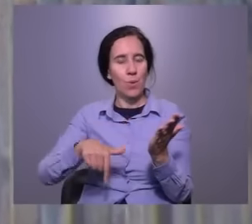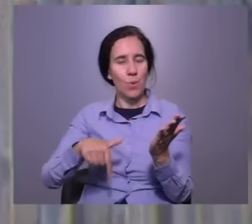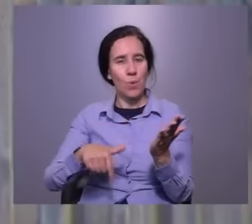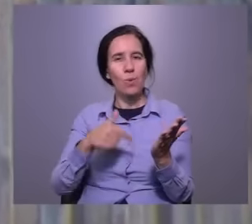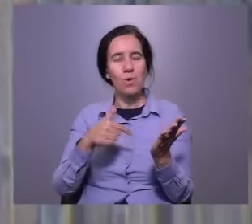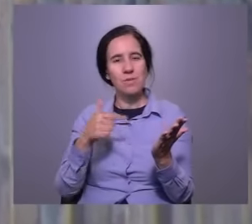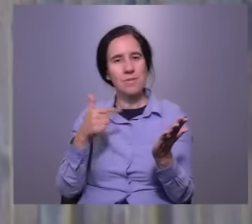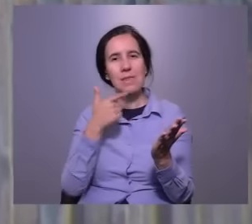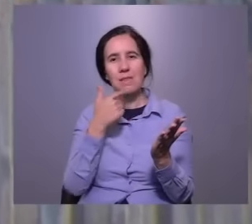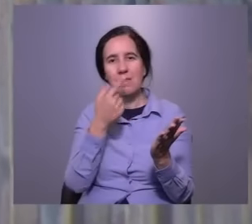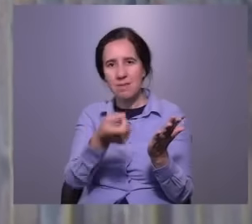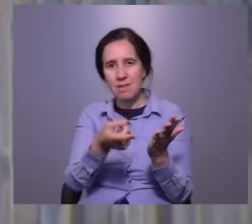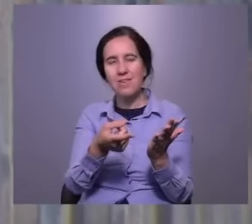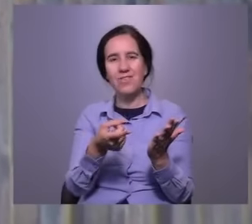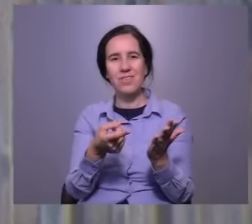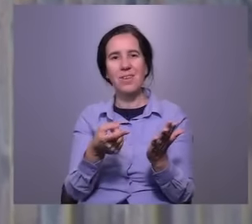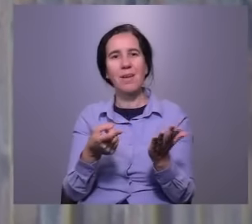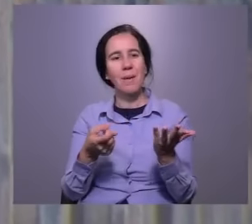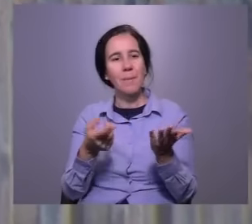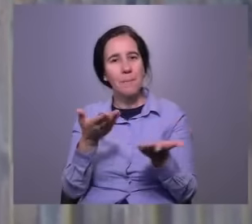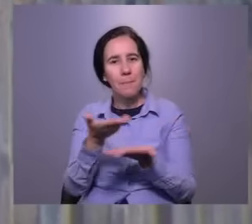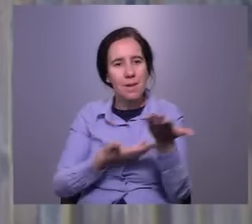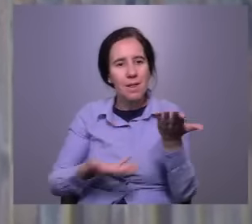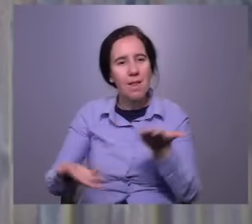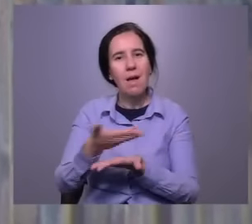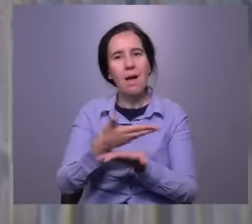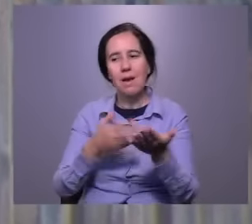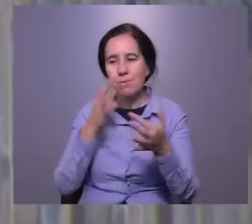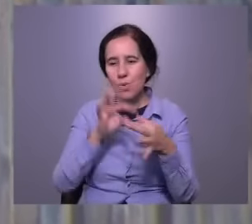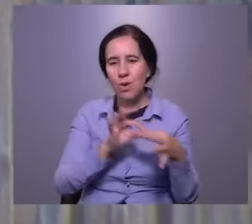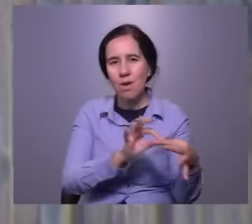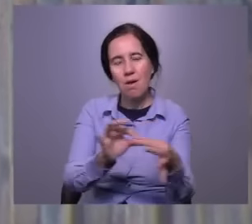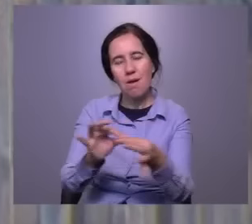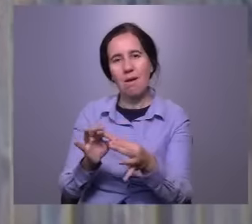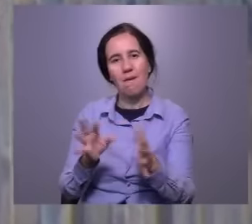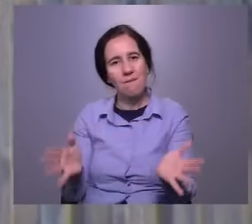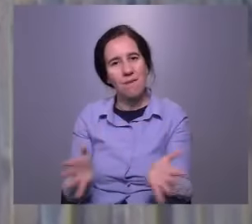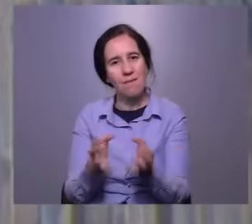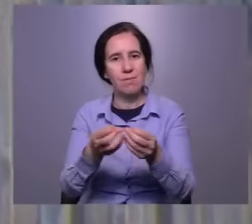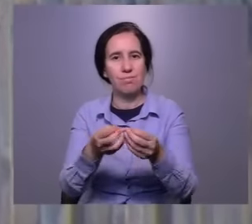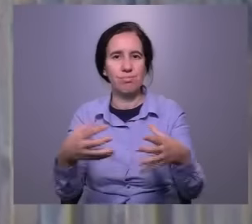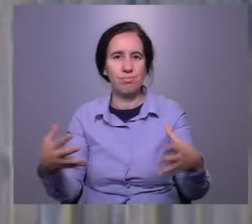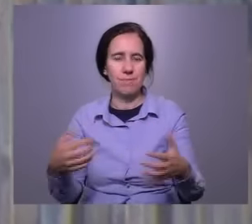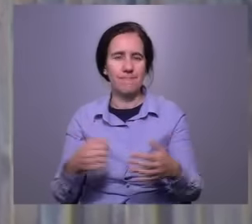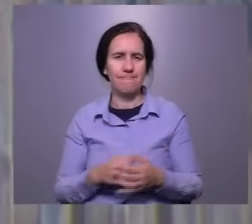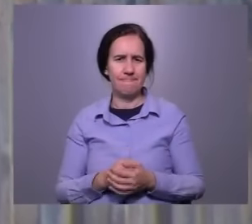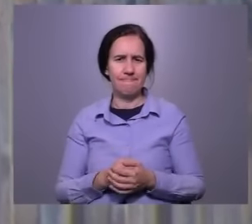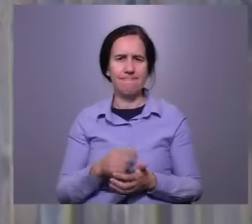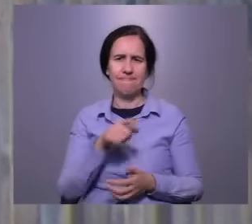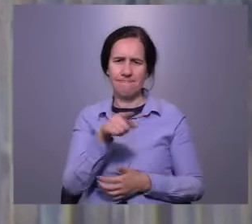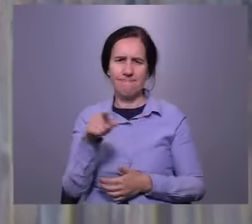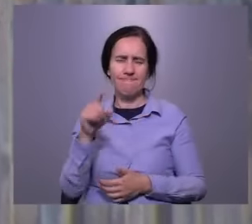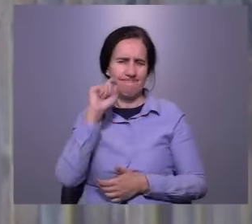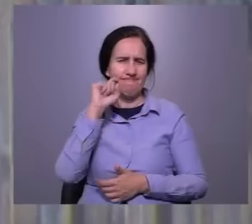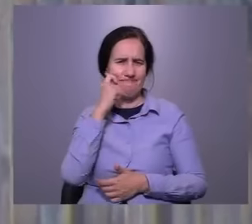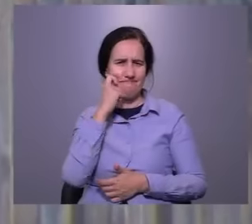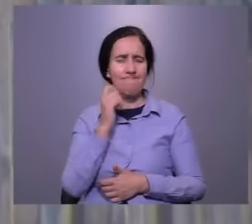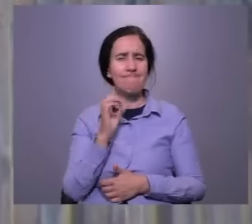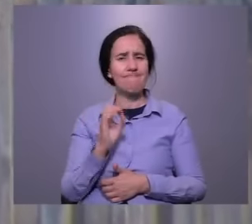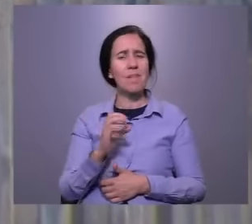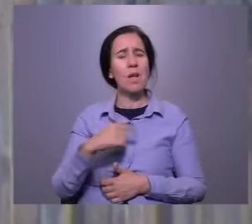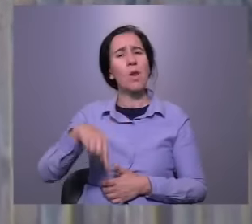da compaixão diante do sofrimento. E esta atitude compassiva, diz-nos a Sagrada